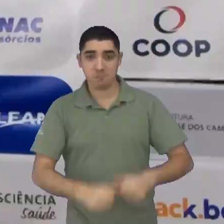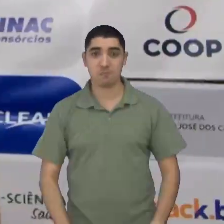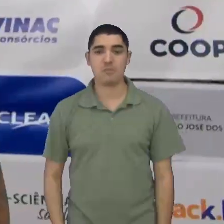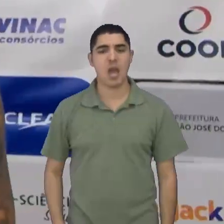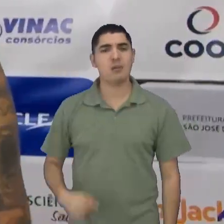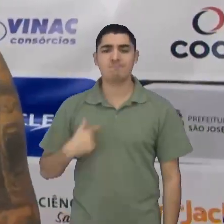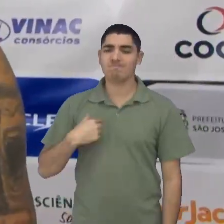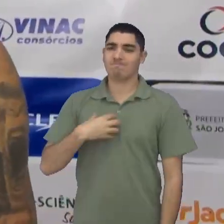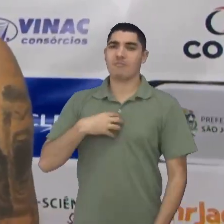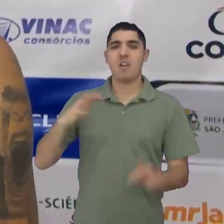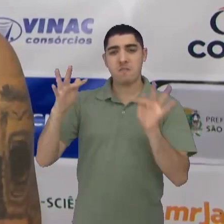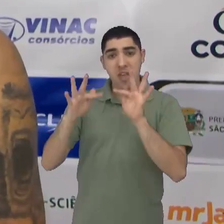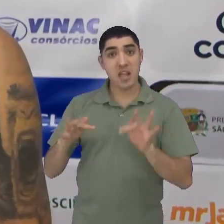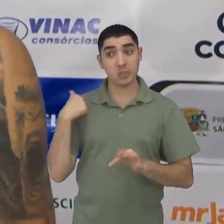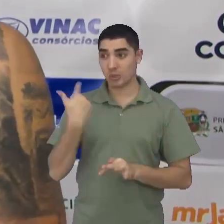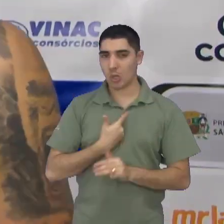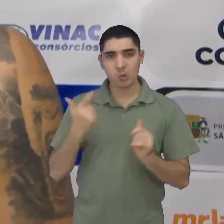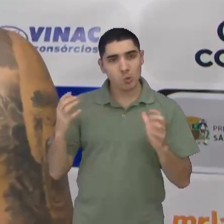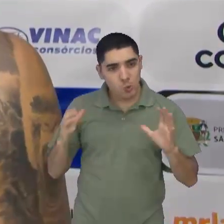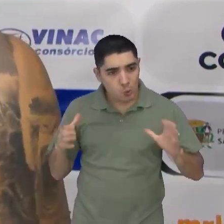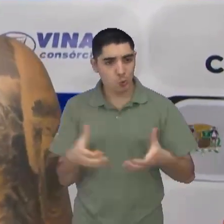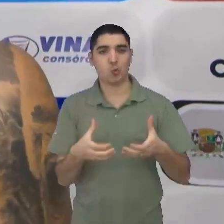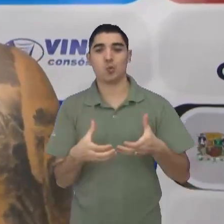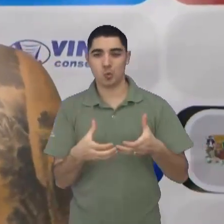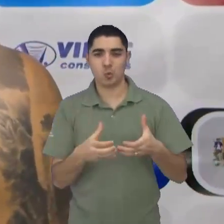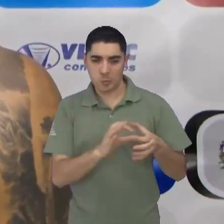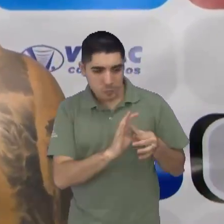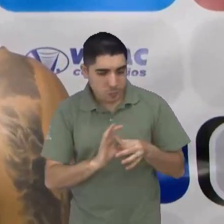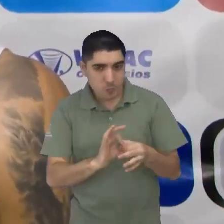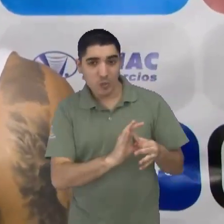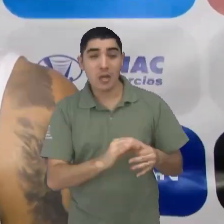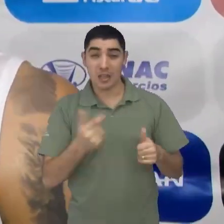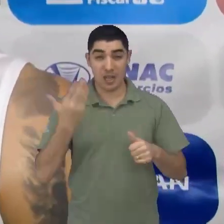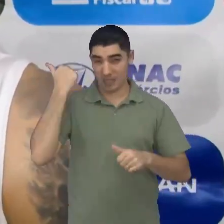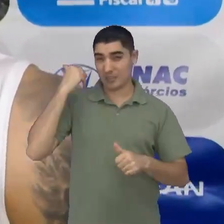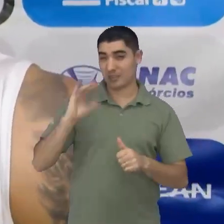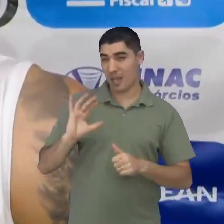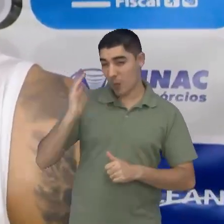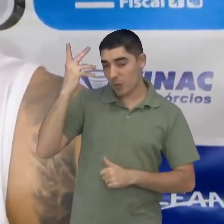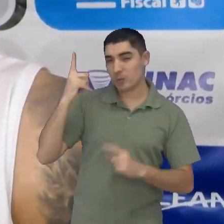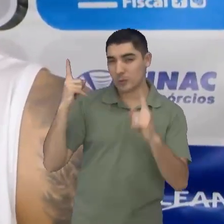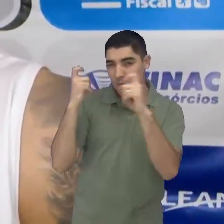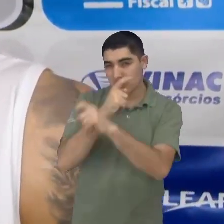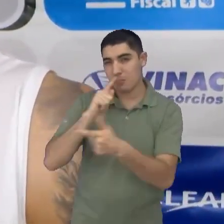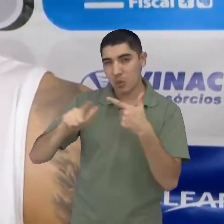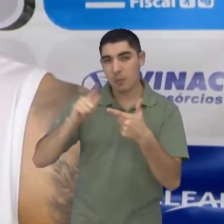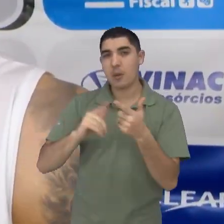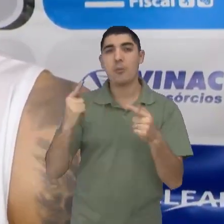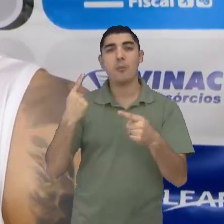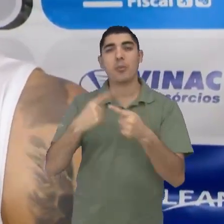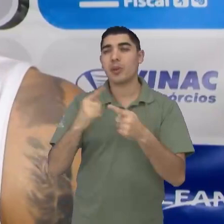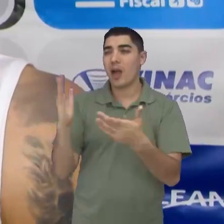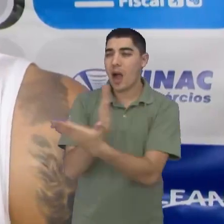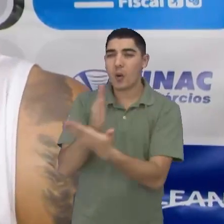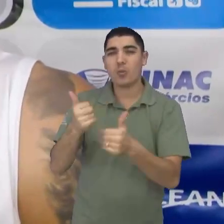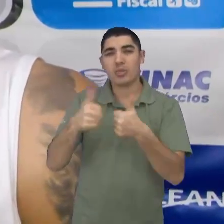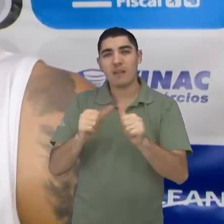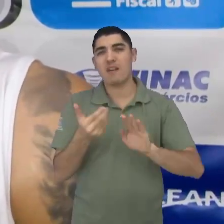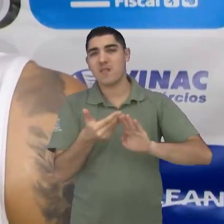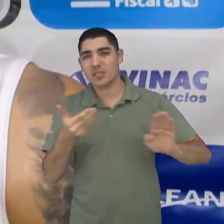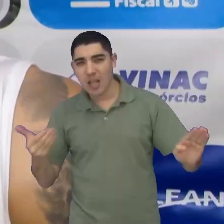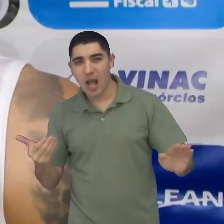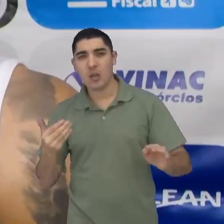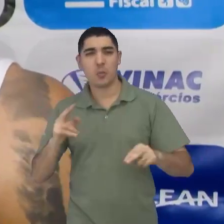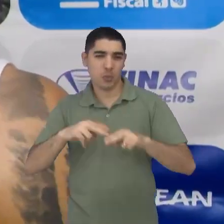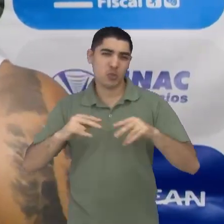gente podendo estar todo mundo junto de novo, que a gente passou por uma fase muito difícil, que não tinha a maioria das pessoas saudáveis jogando inteiro. O